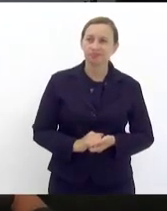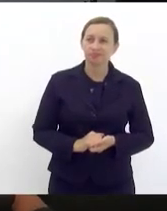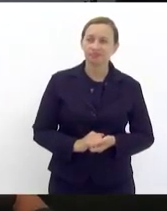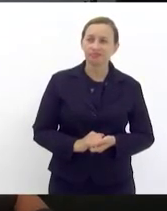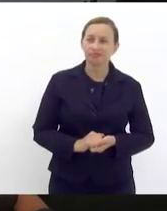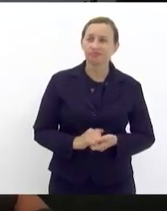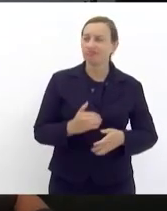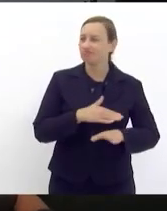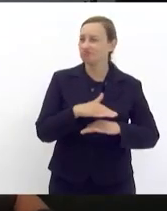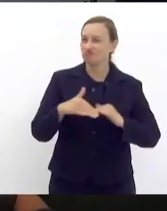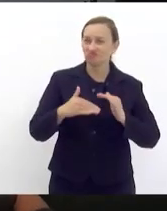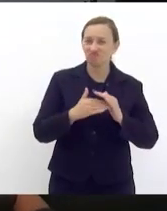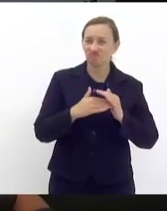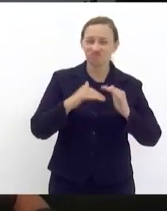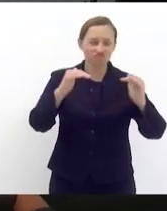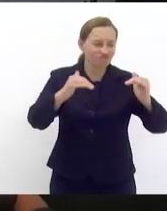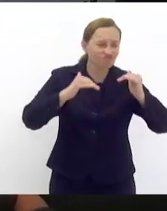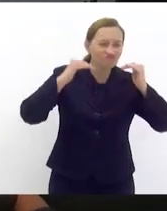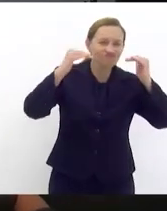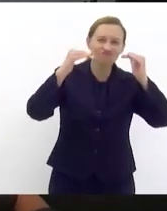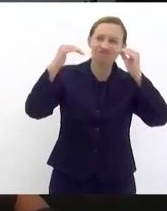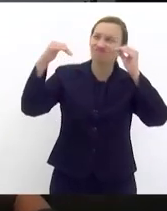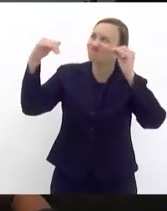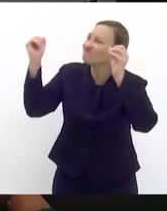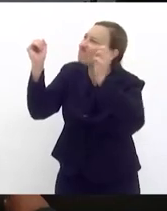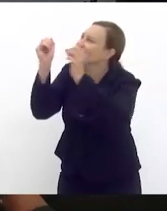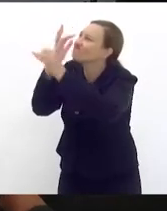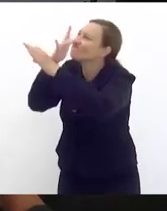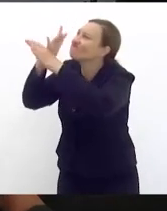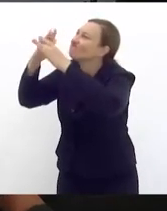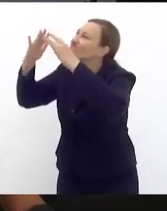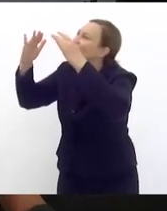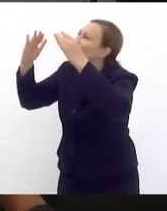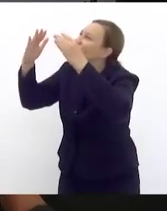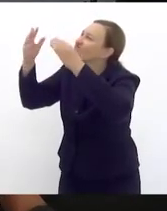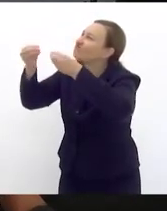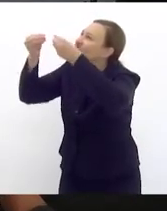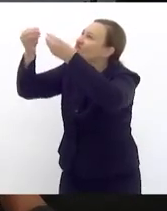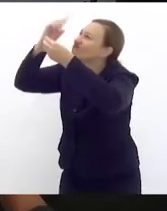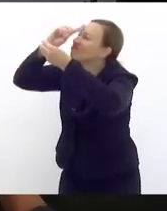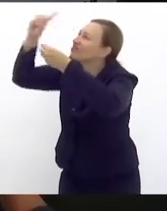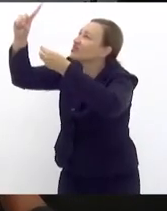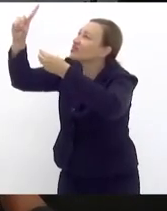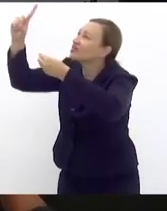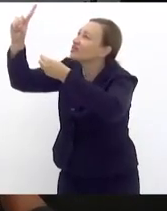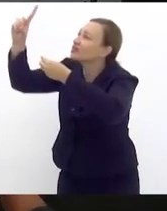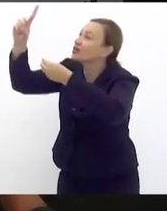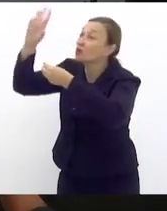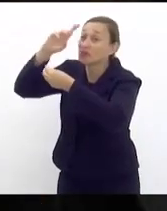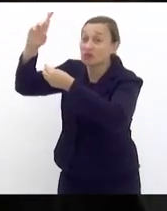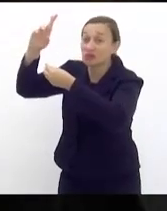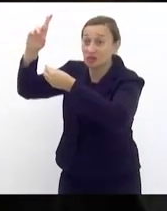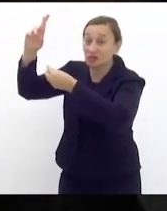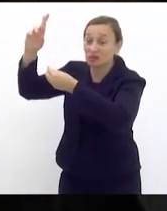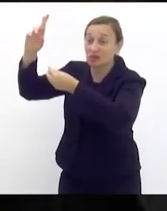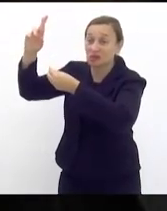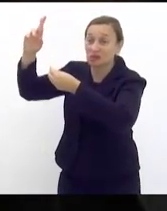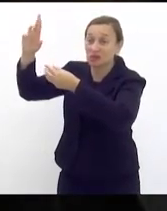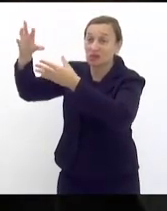Toda honra e toda glória seja a Deus. A Ele que faz todos nós estarmos